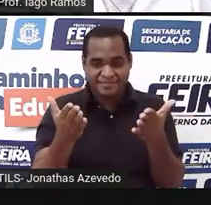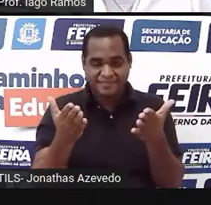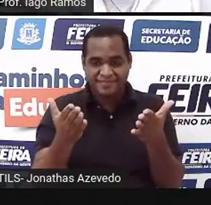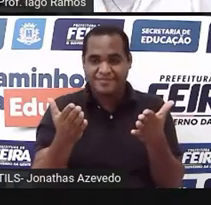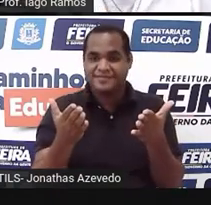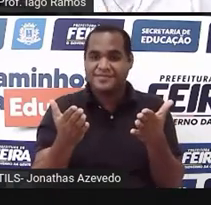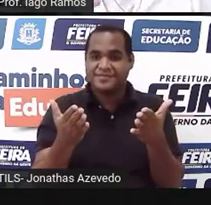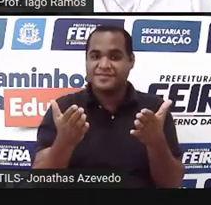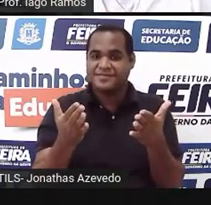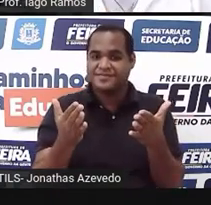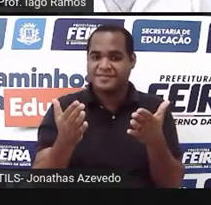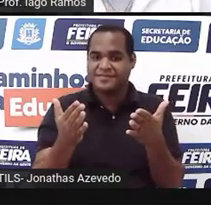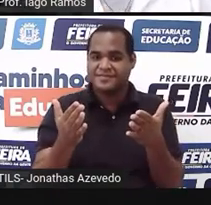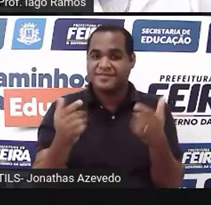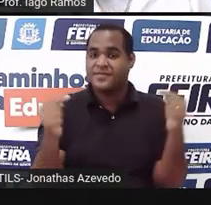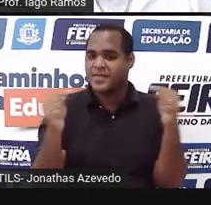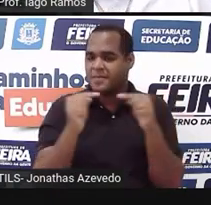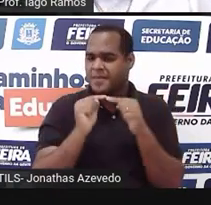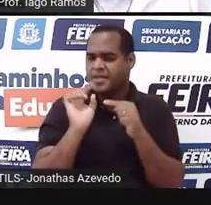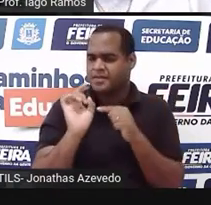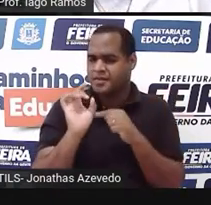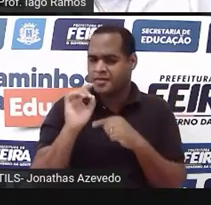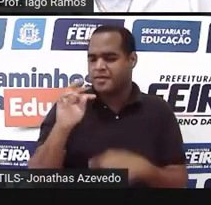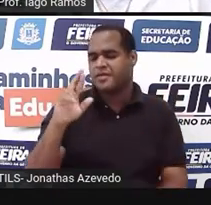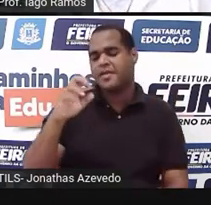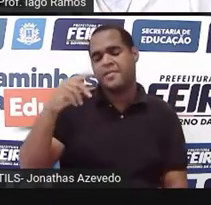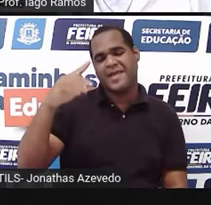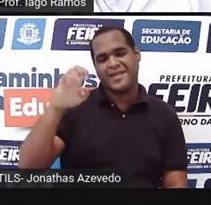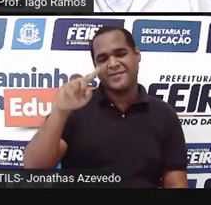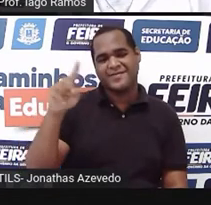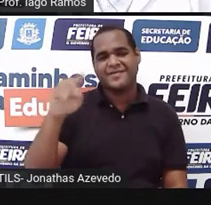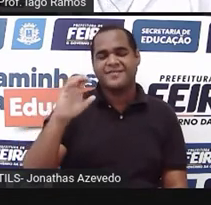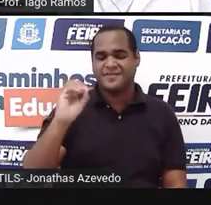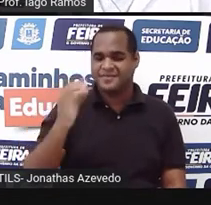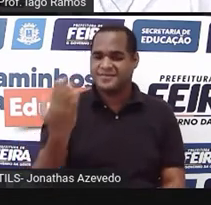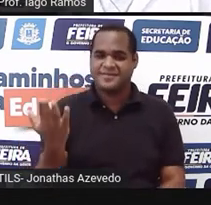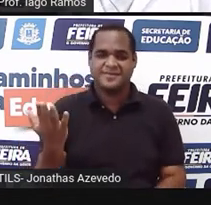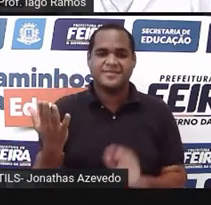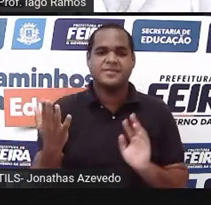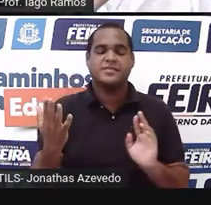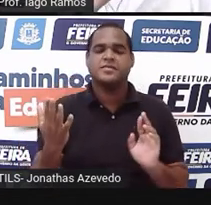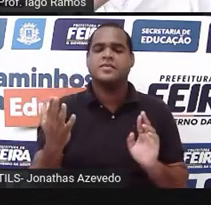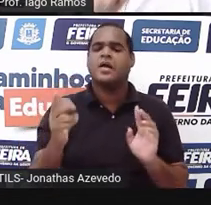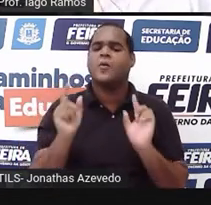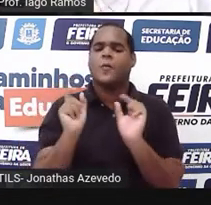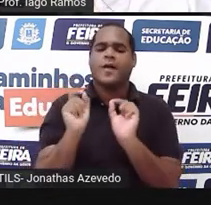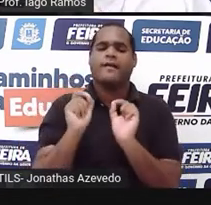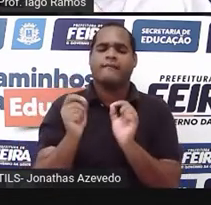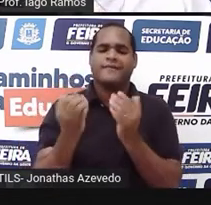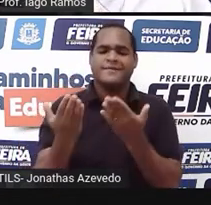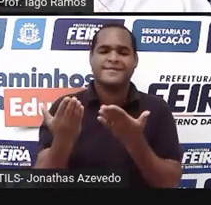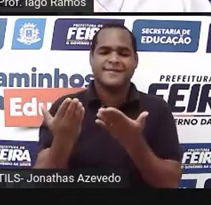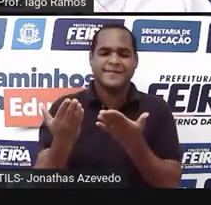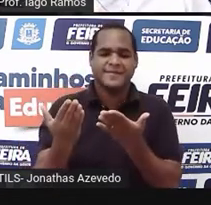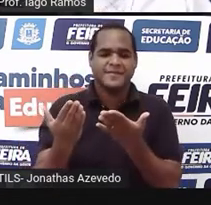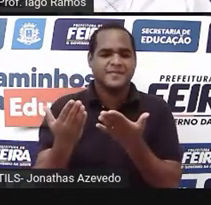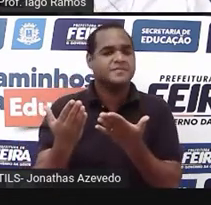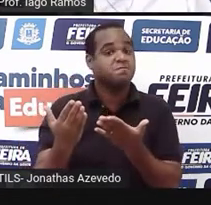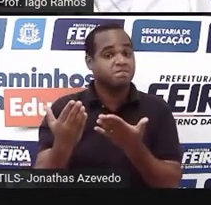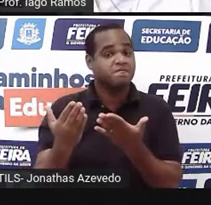esse daqui na verdade esse aqui é um tipo de trapézio bom o que é um trapézio